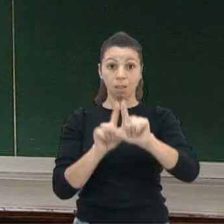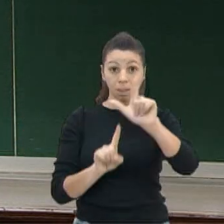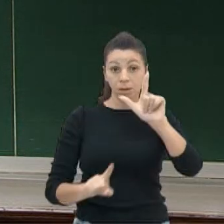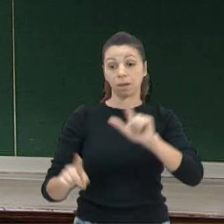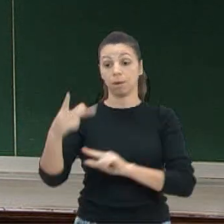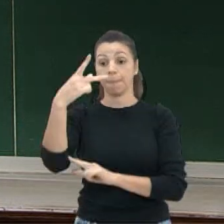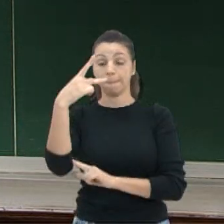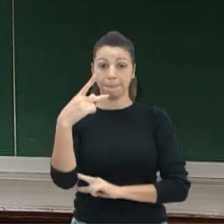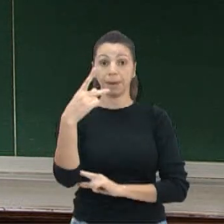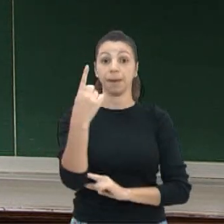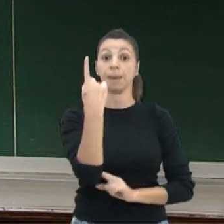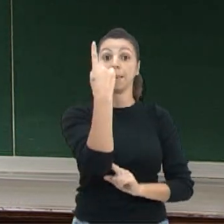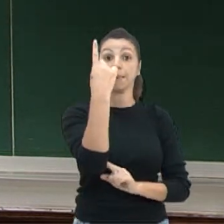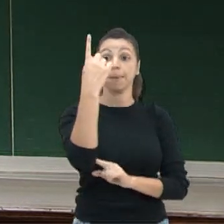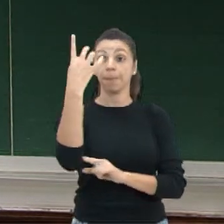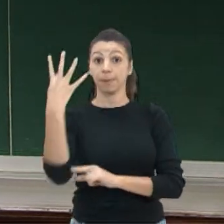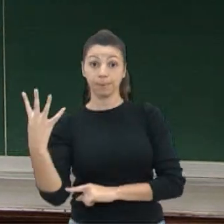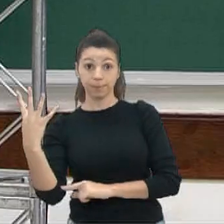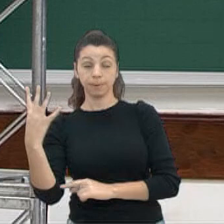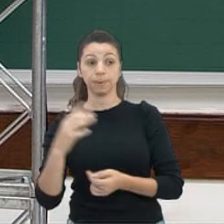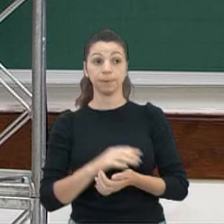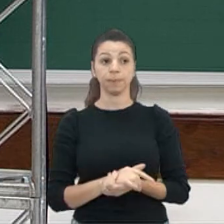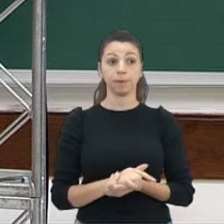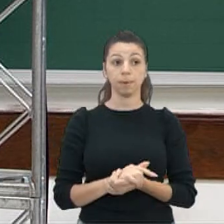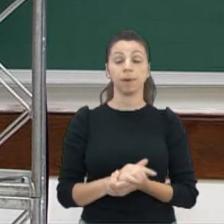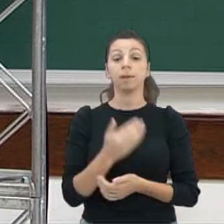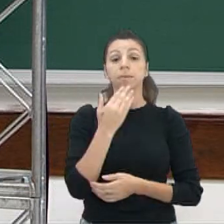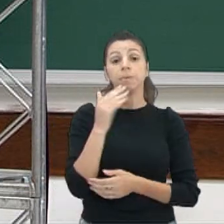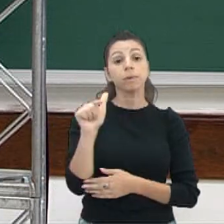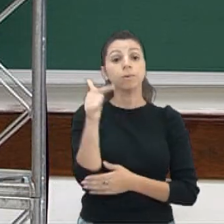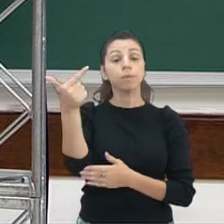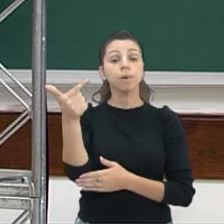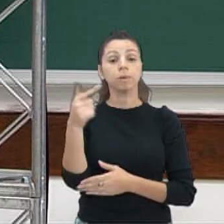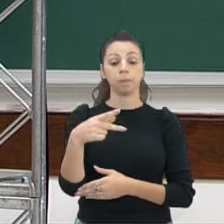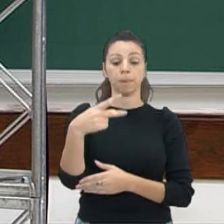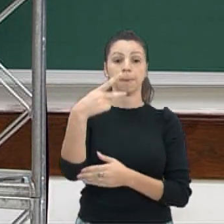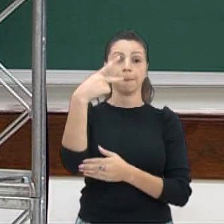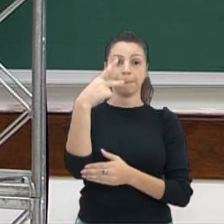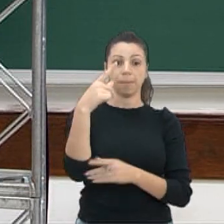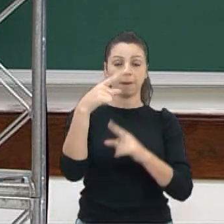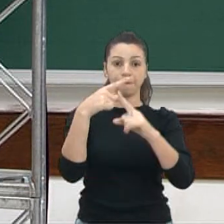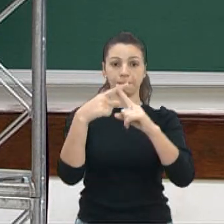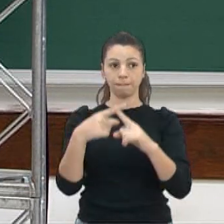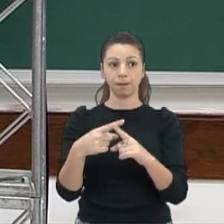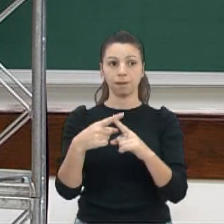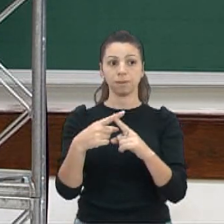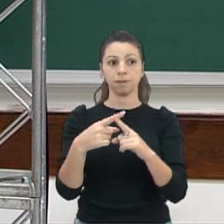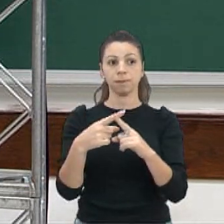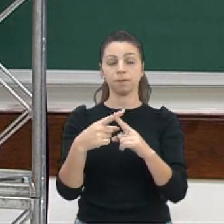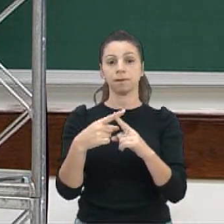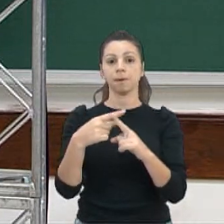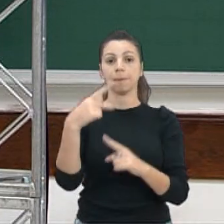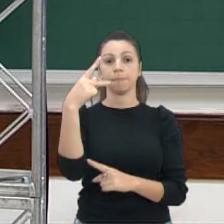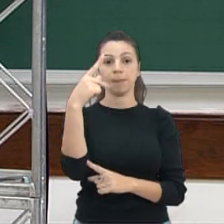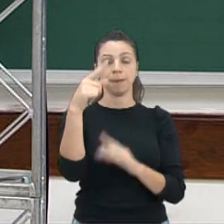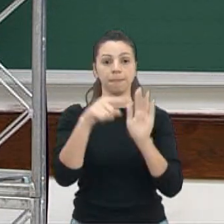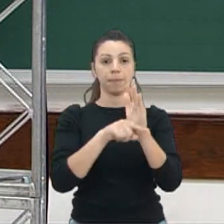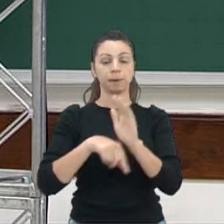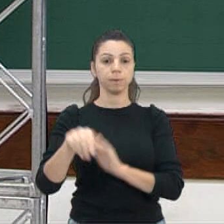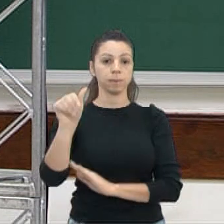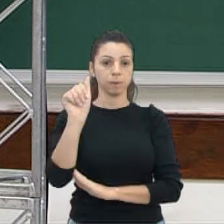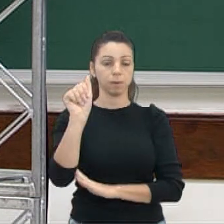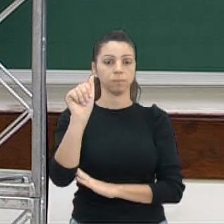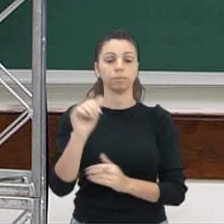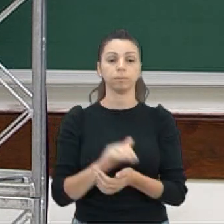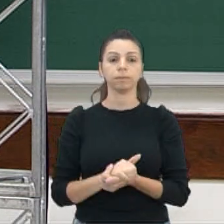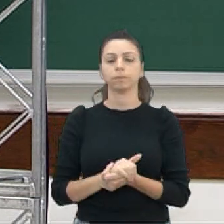P. Daí ele me pede um outro aqui, ó, P vezes P menos A, outra expressão algébrica. Qual vai